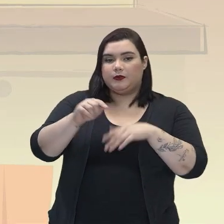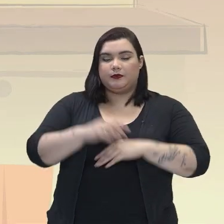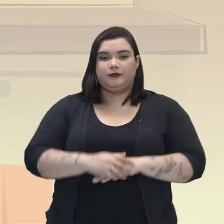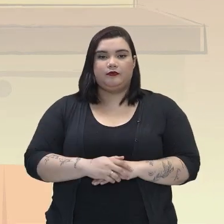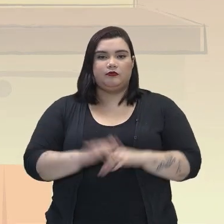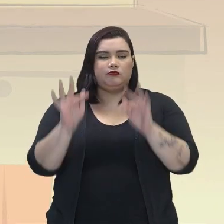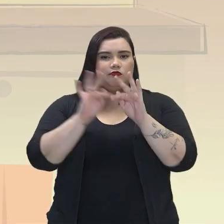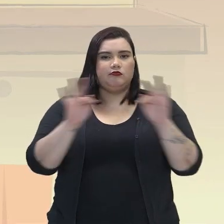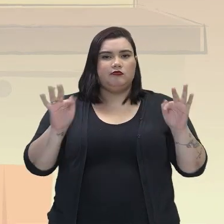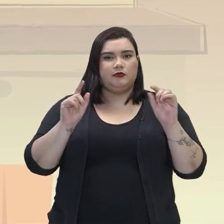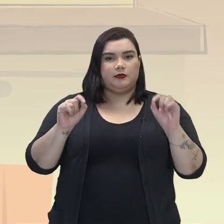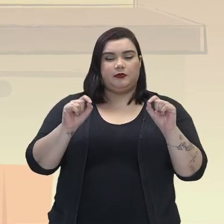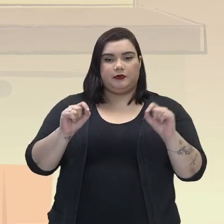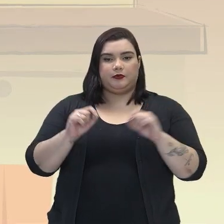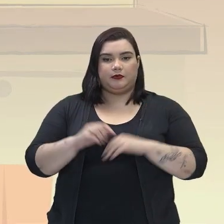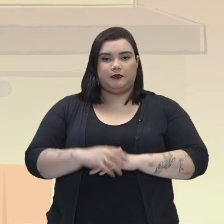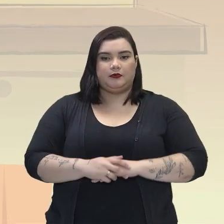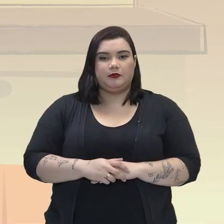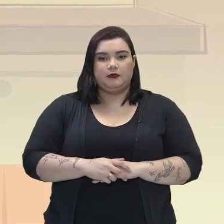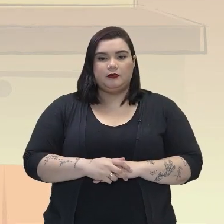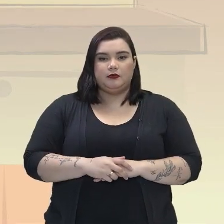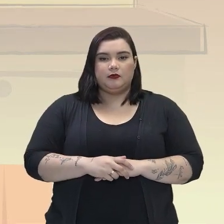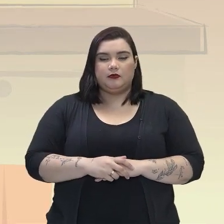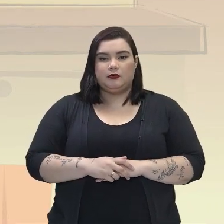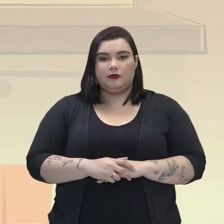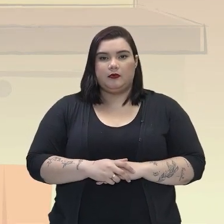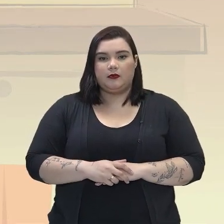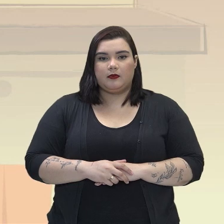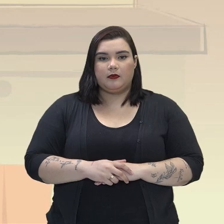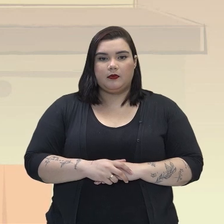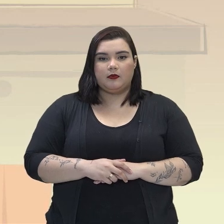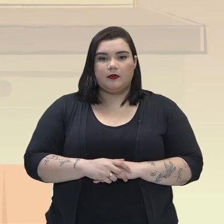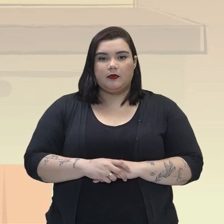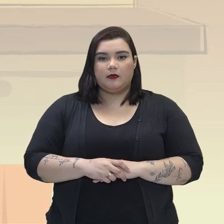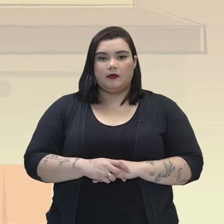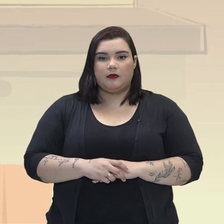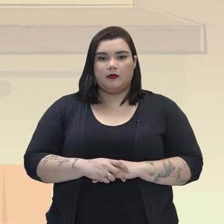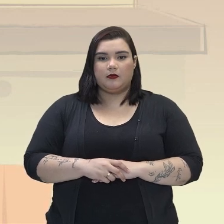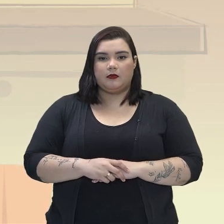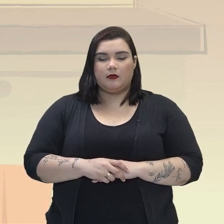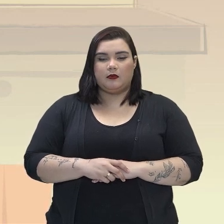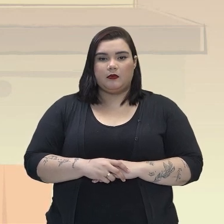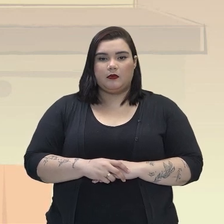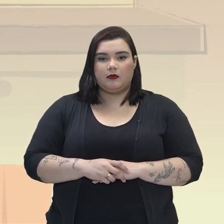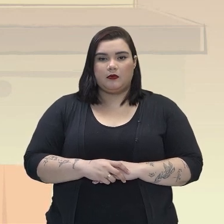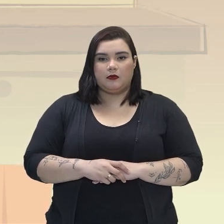Hi Victoria, do we have any